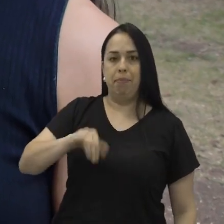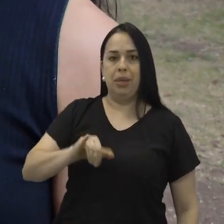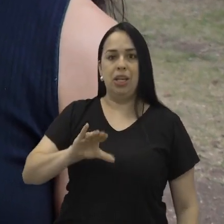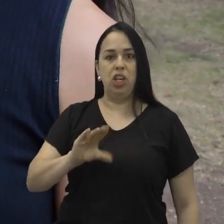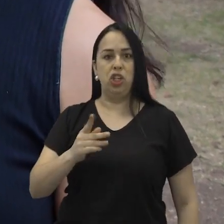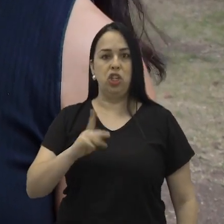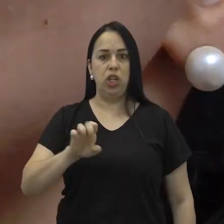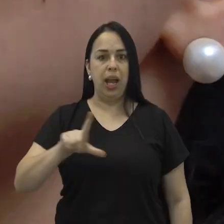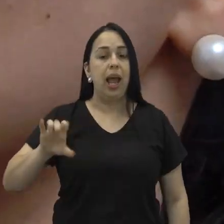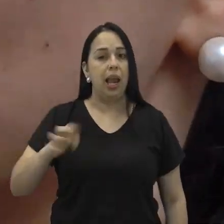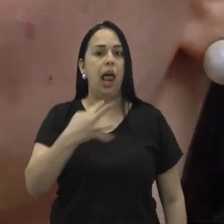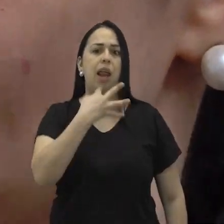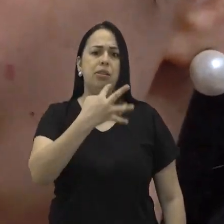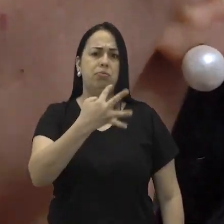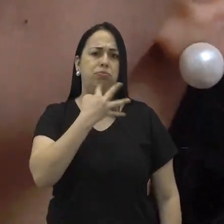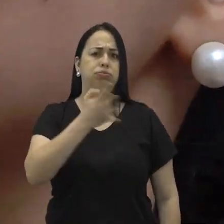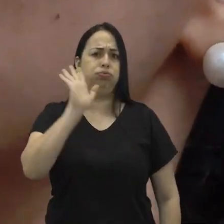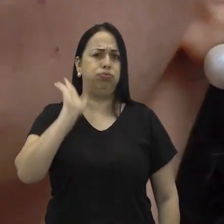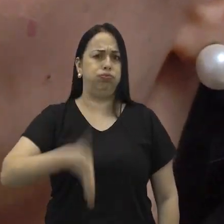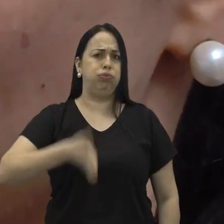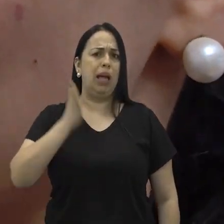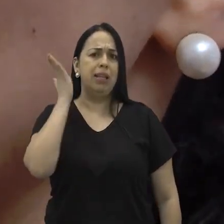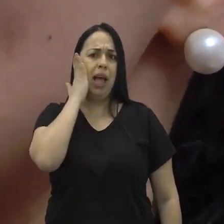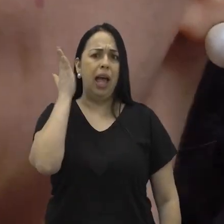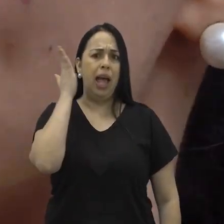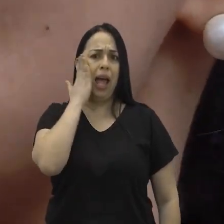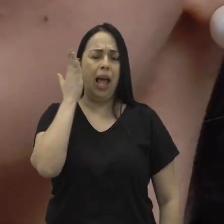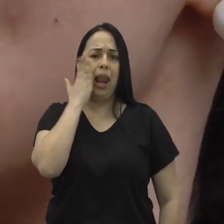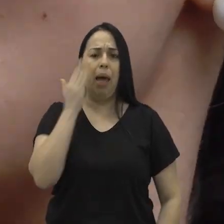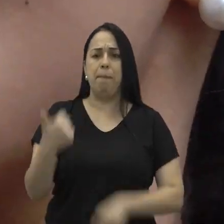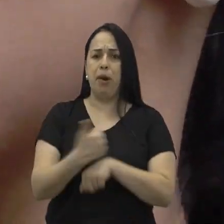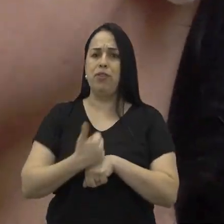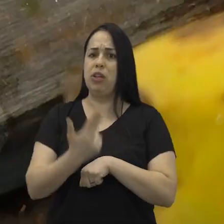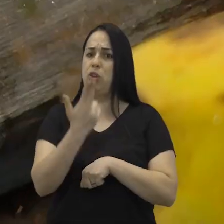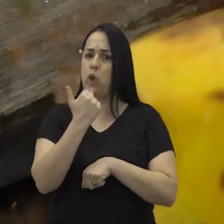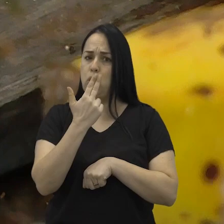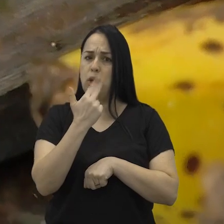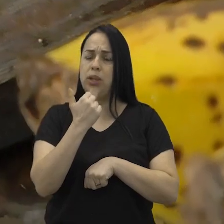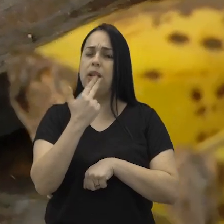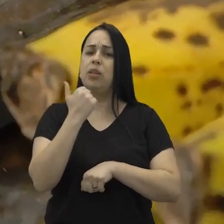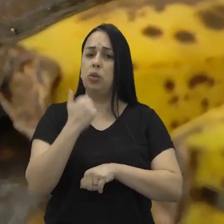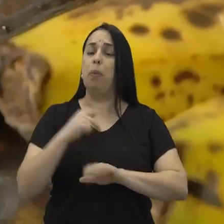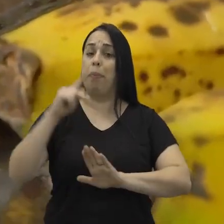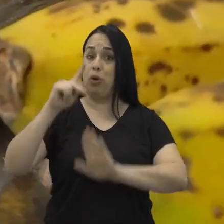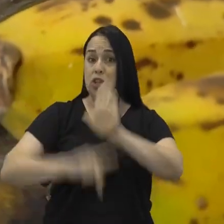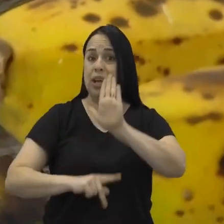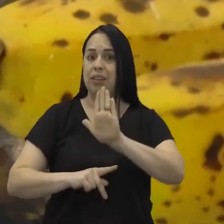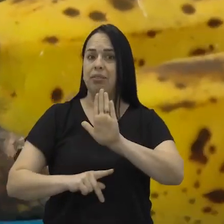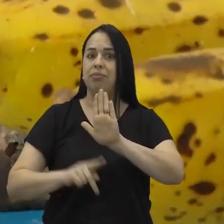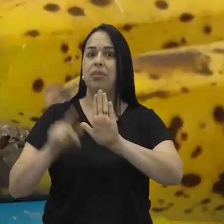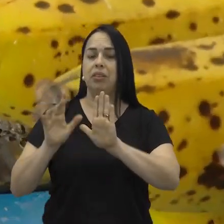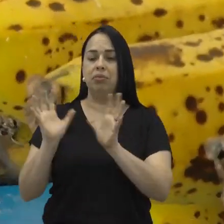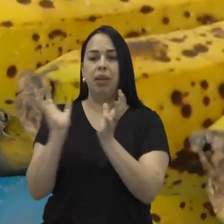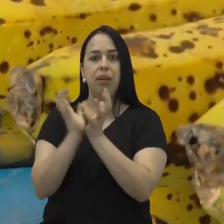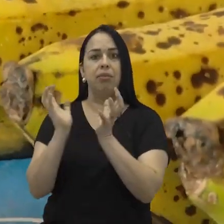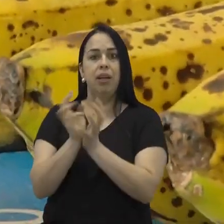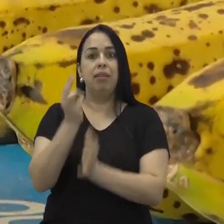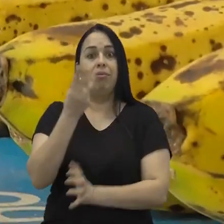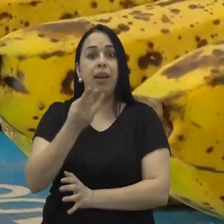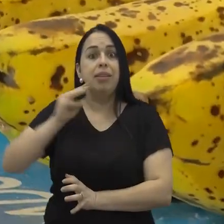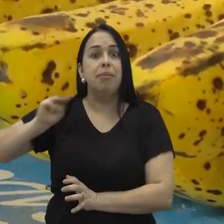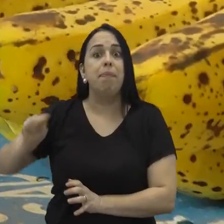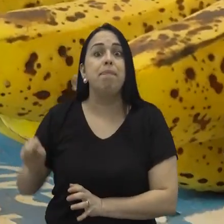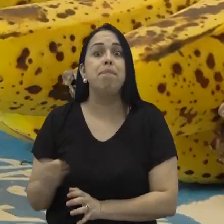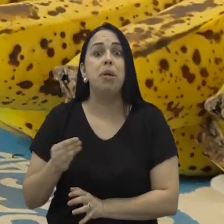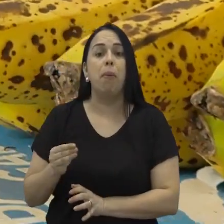bem essa realidade. É uma das nutricionistas do projeto Sesc Mesa Brasil. A iniciativa é formada por mais de 3 mil parceiros